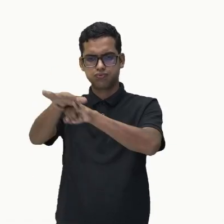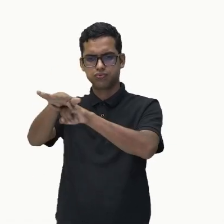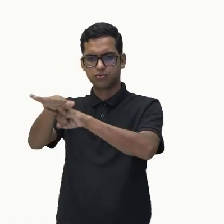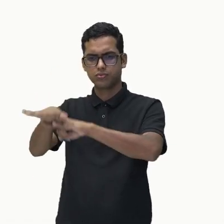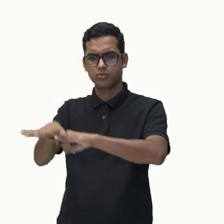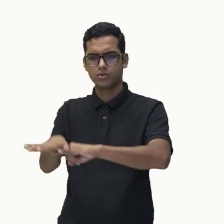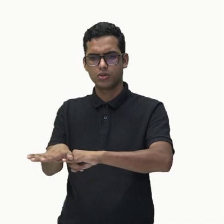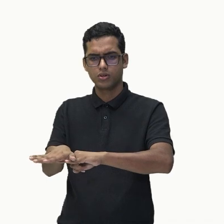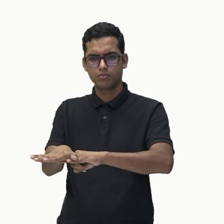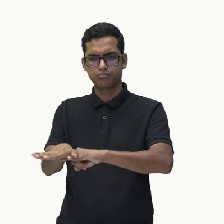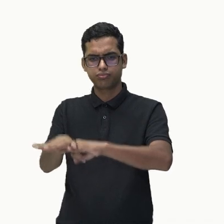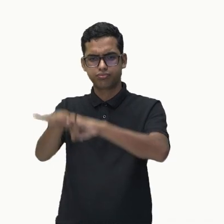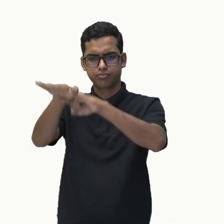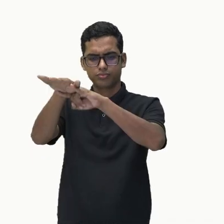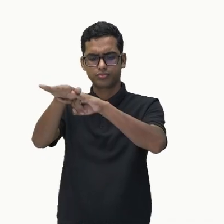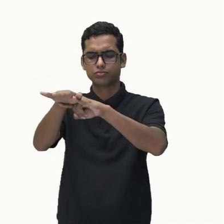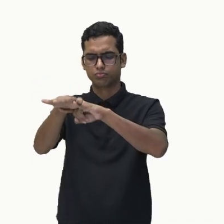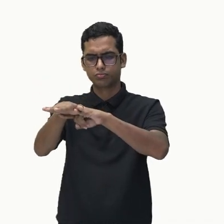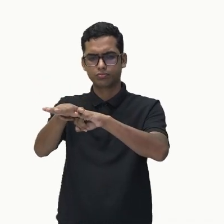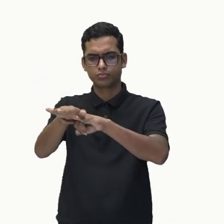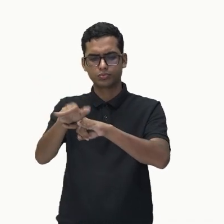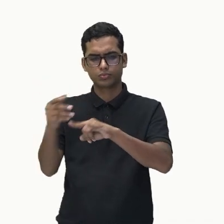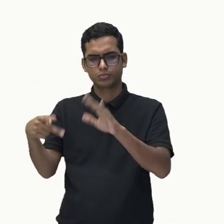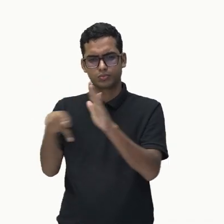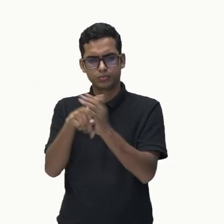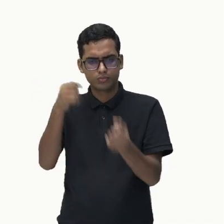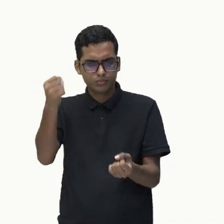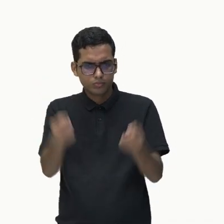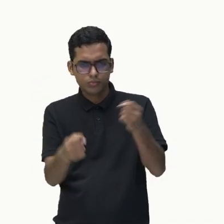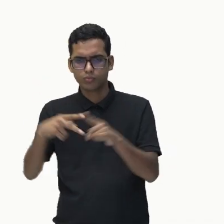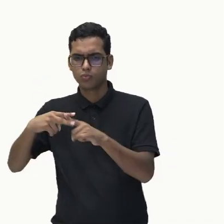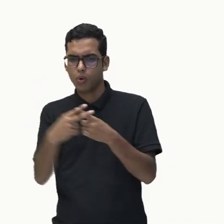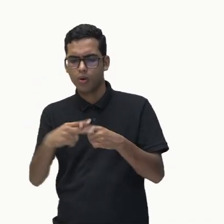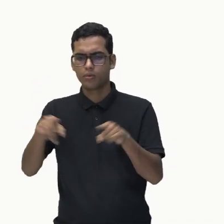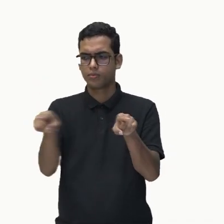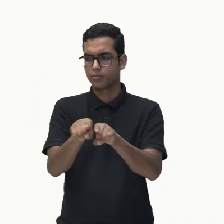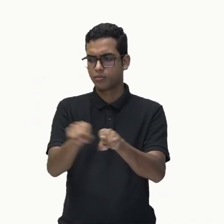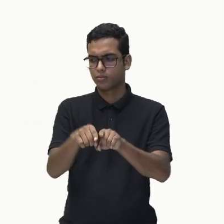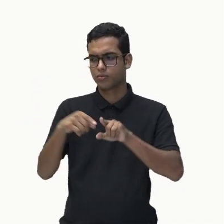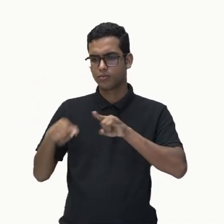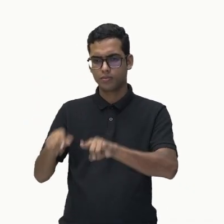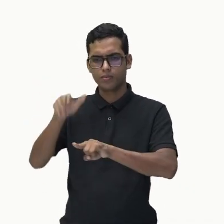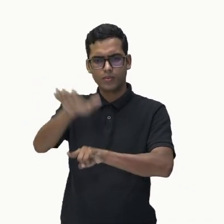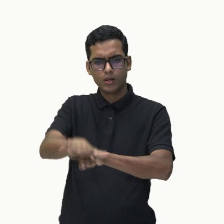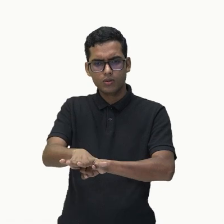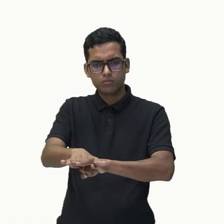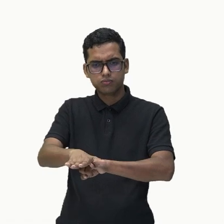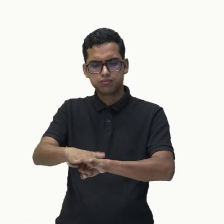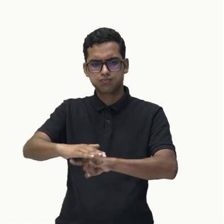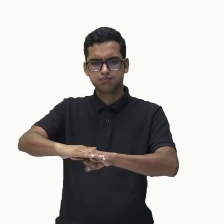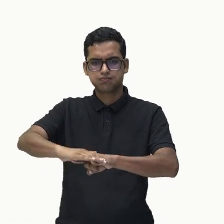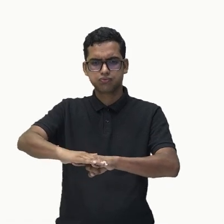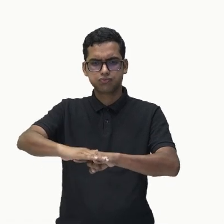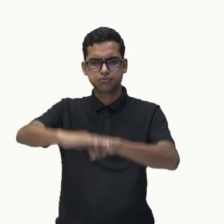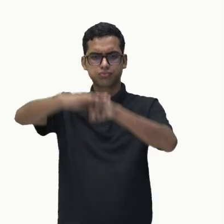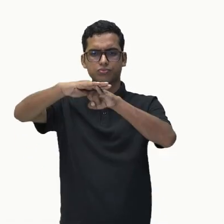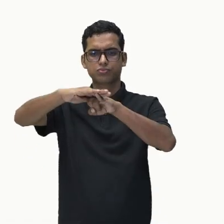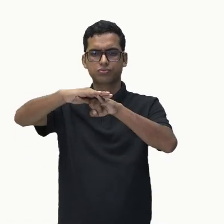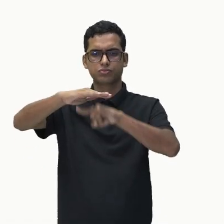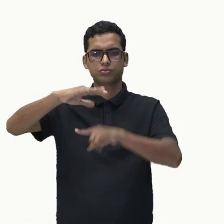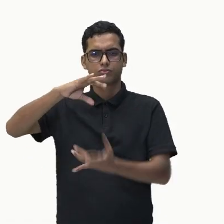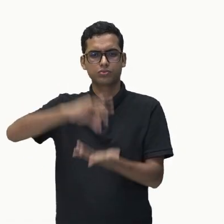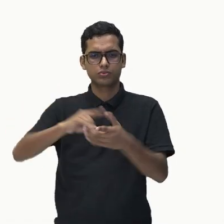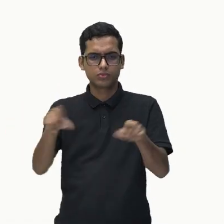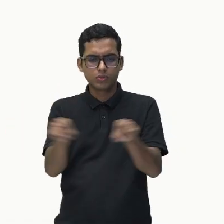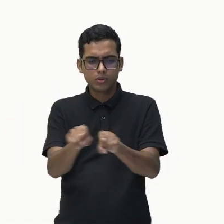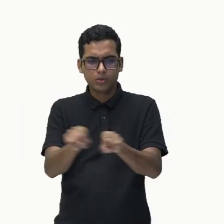o carro, né? Um elevador hidráulico de uma oficina mecânica é acionado por um êmbolo menor, e aqui, ó, ele me